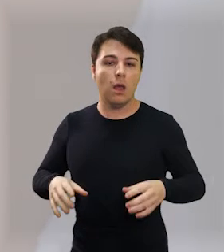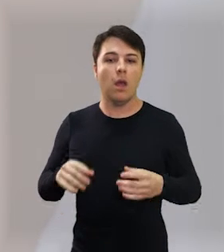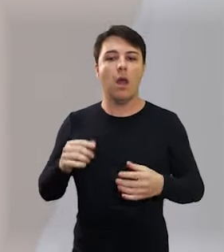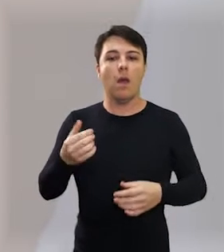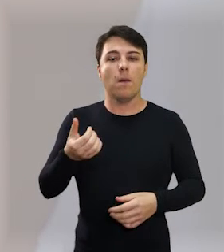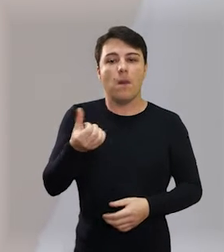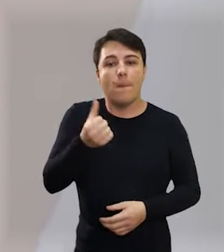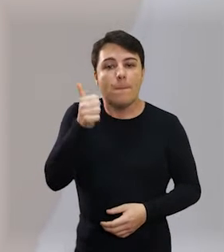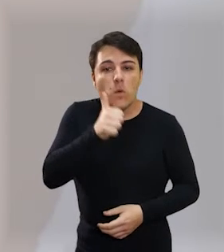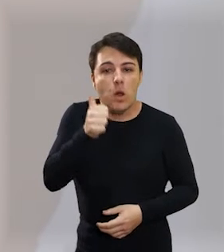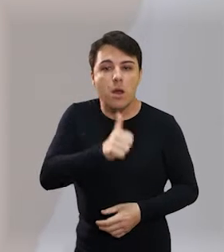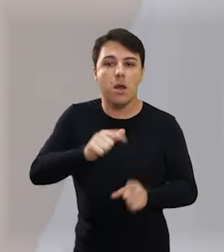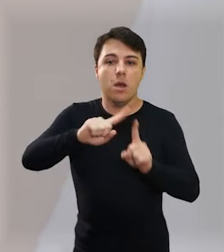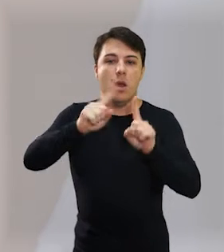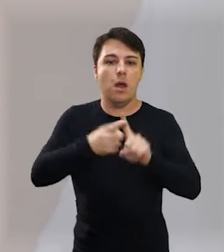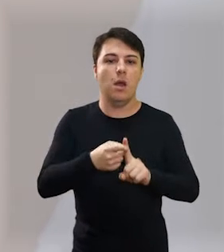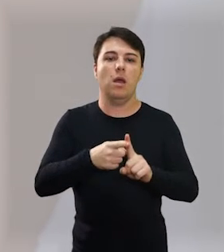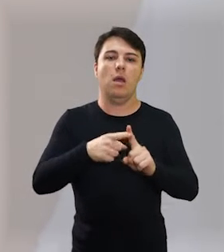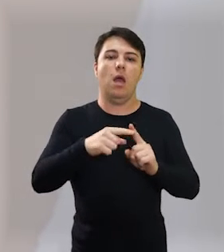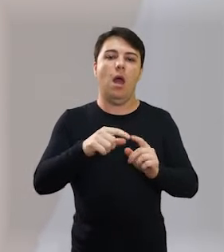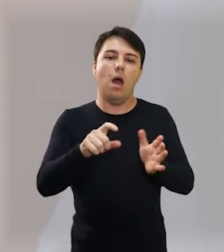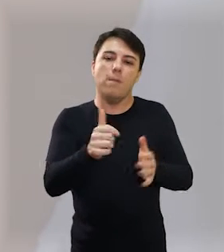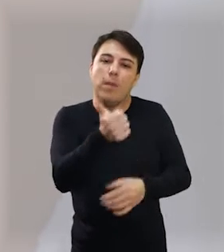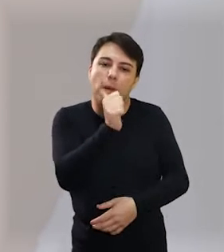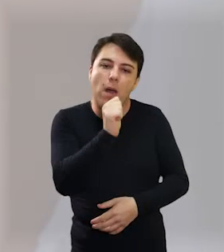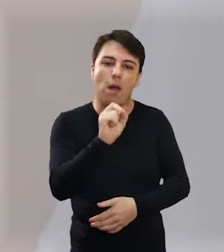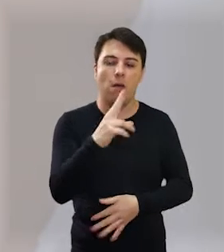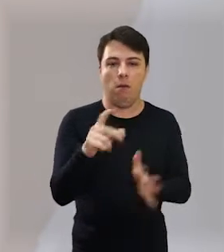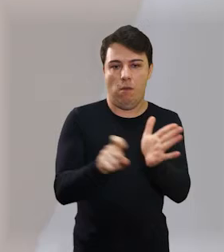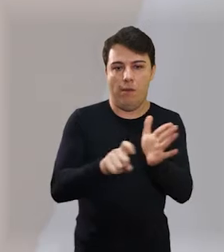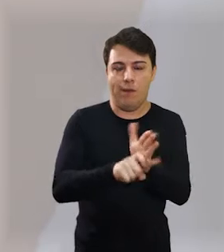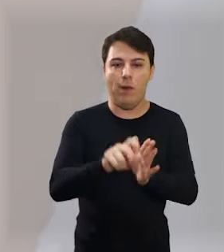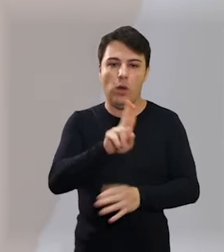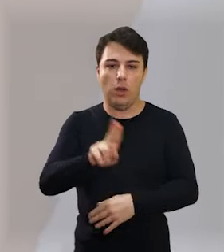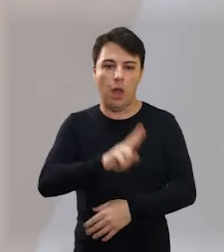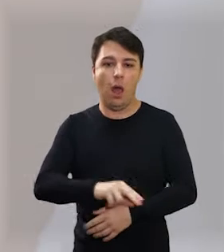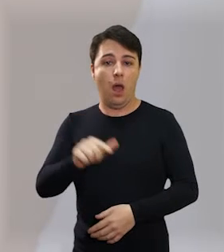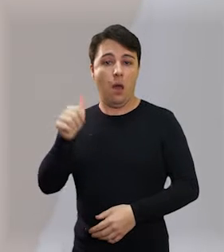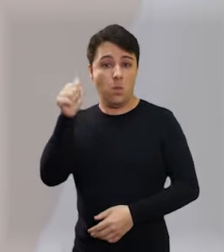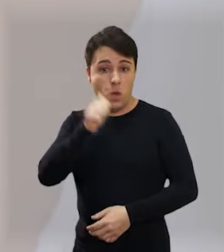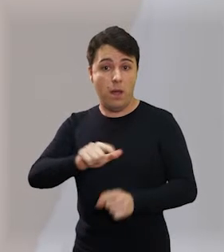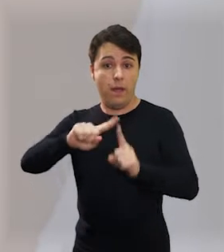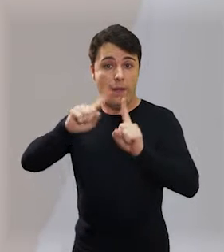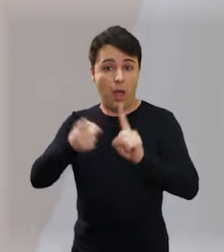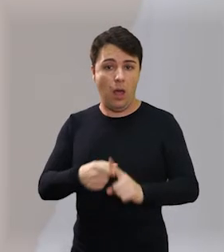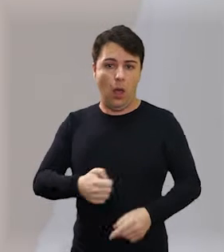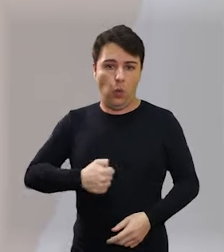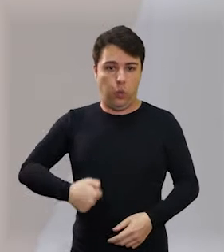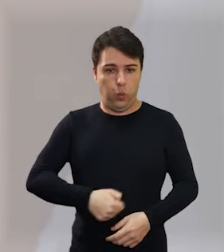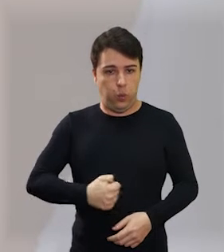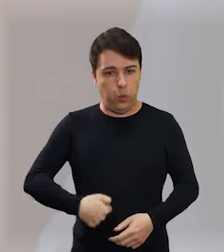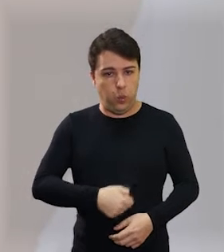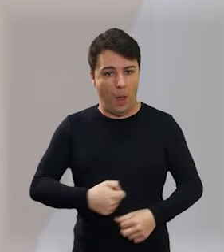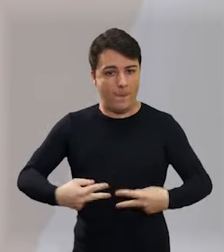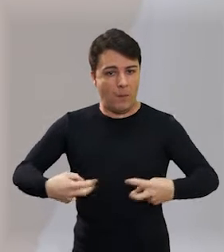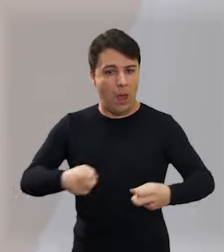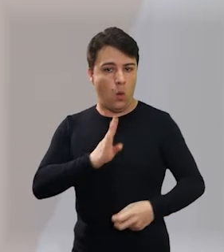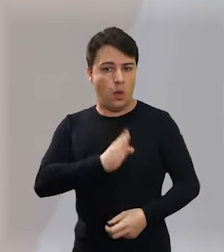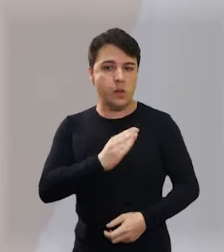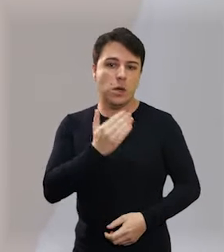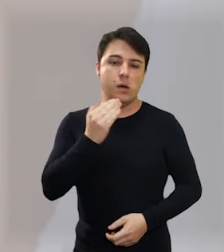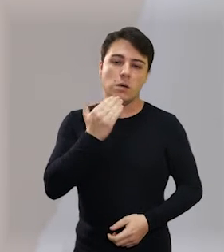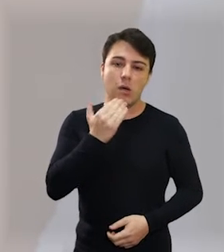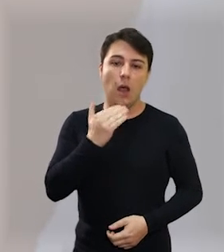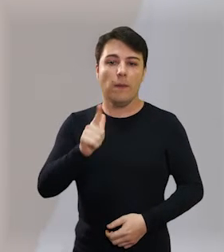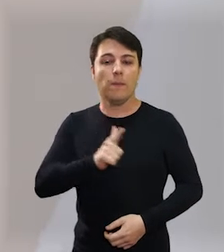usem droga ou álcool durante a gestação, mulheres que por algum motivo, durante um ultrassom obstétrico, foi evidenciado